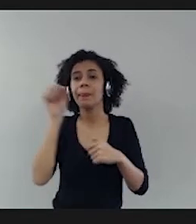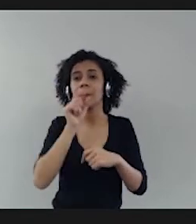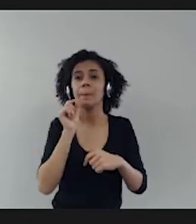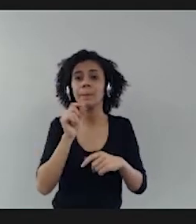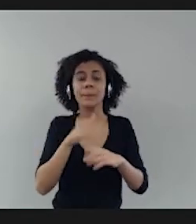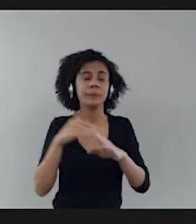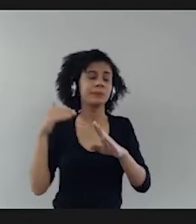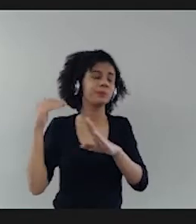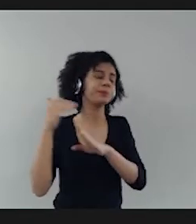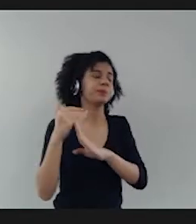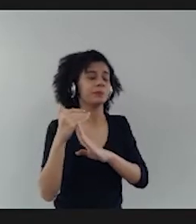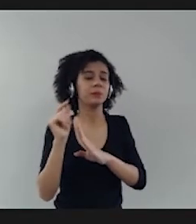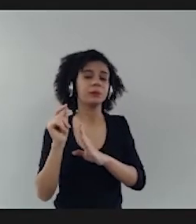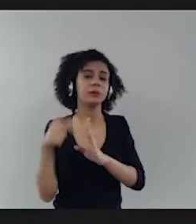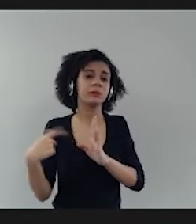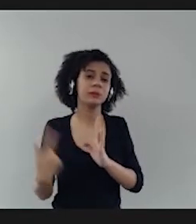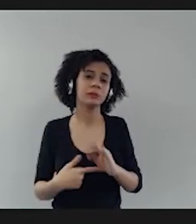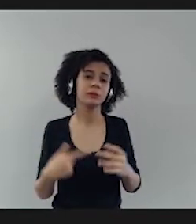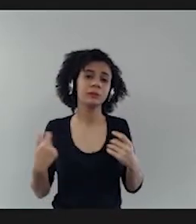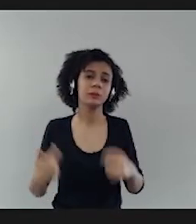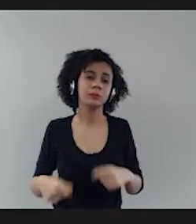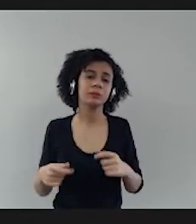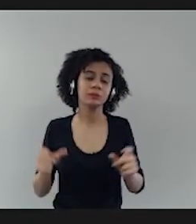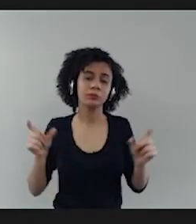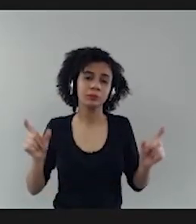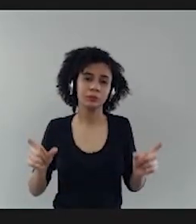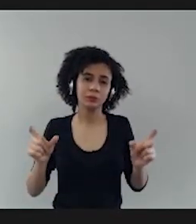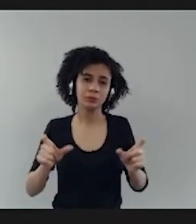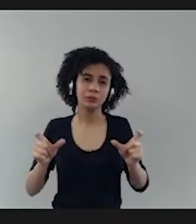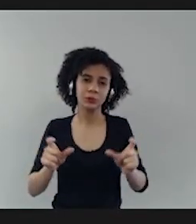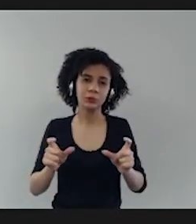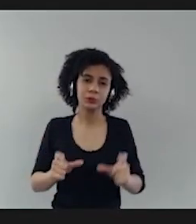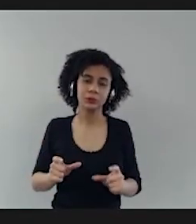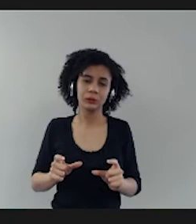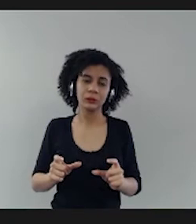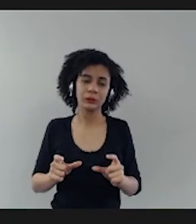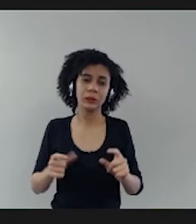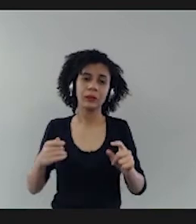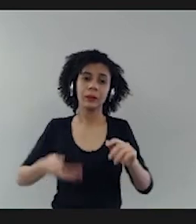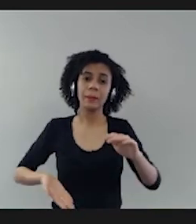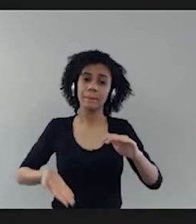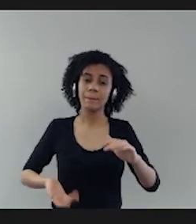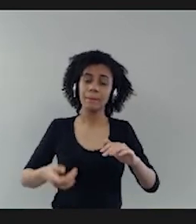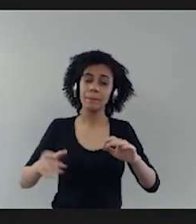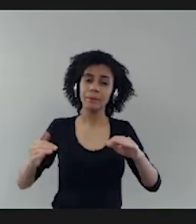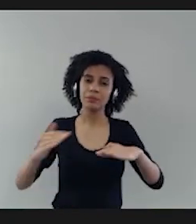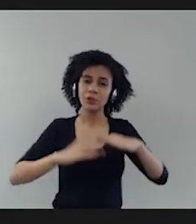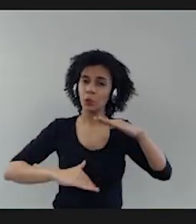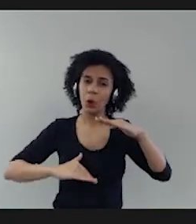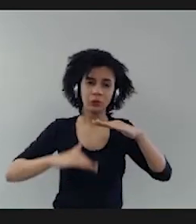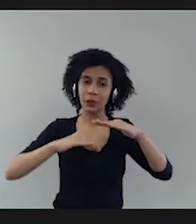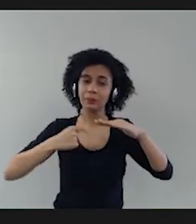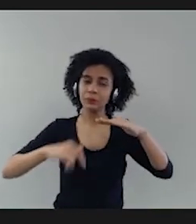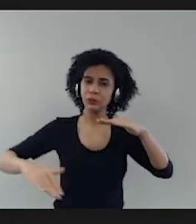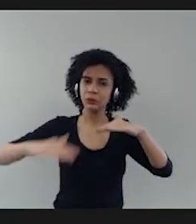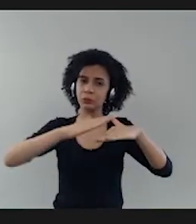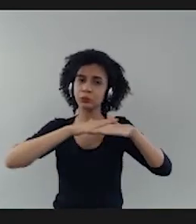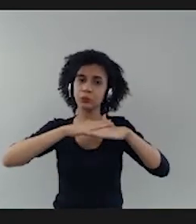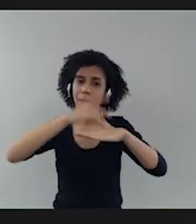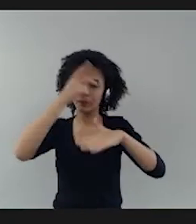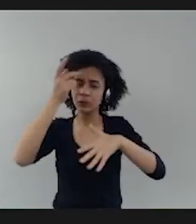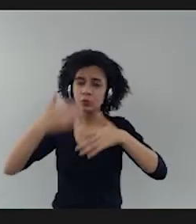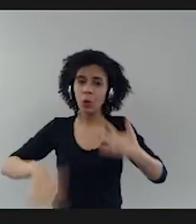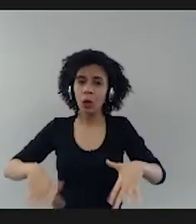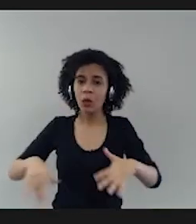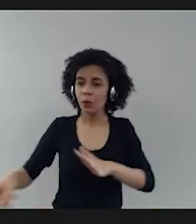mais do que nunca, é que nós precisamos reduzir as desigualdades, que nós precisamos pensar nas pessoas e precisamos dar voz às pessoas,